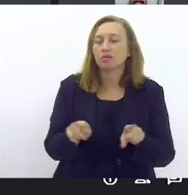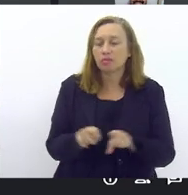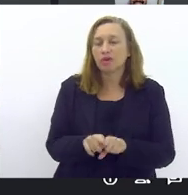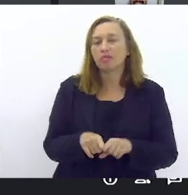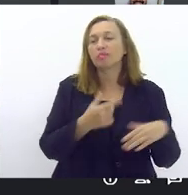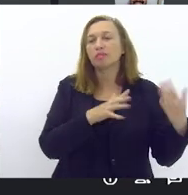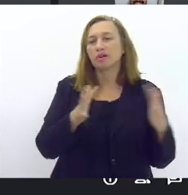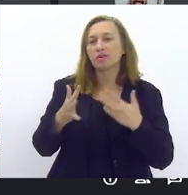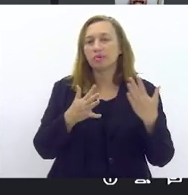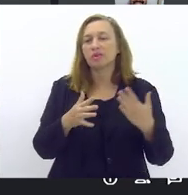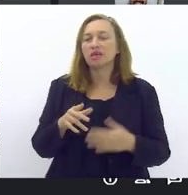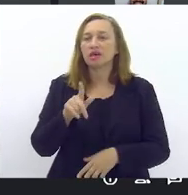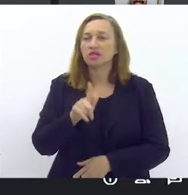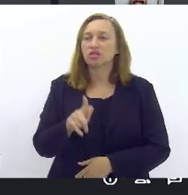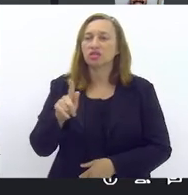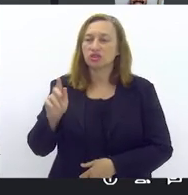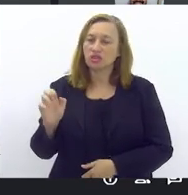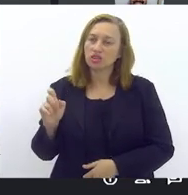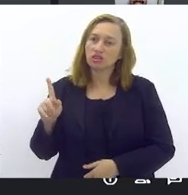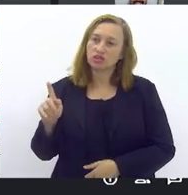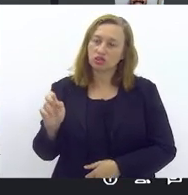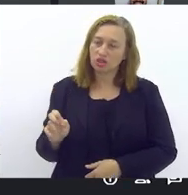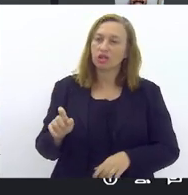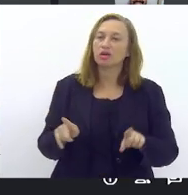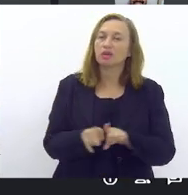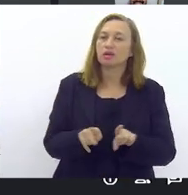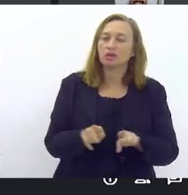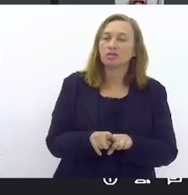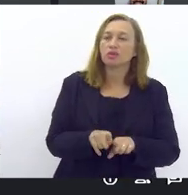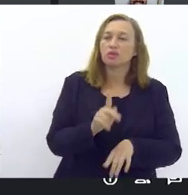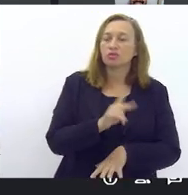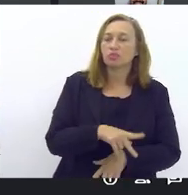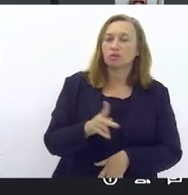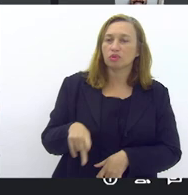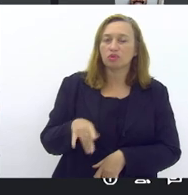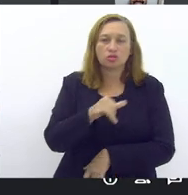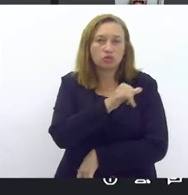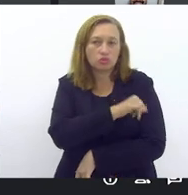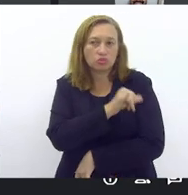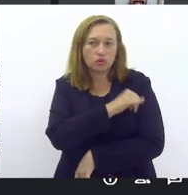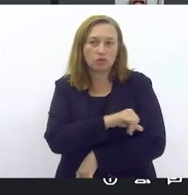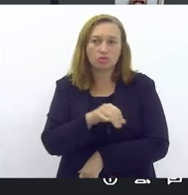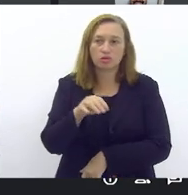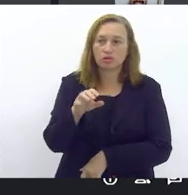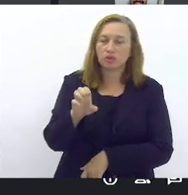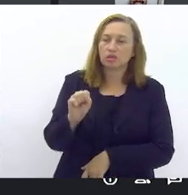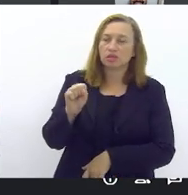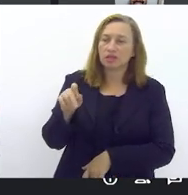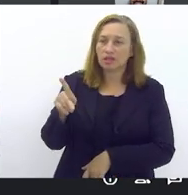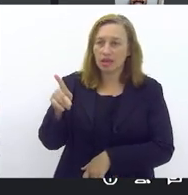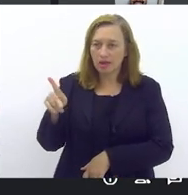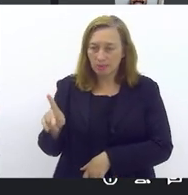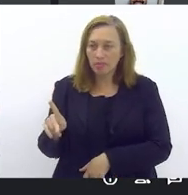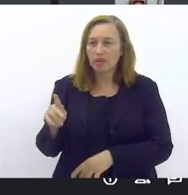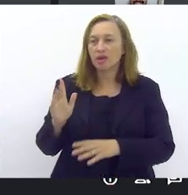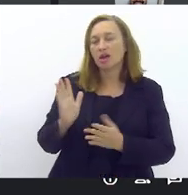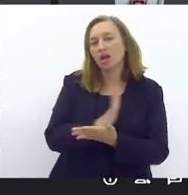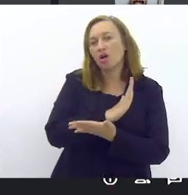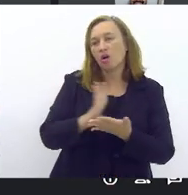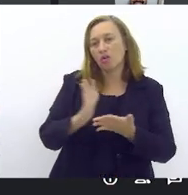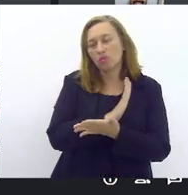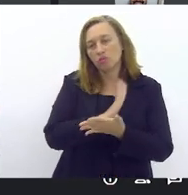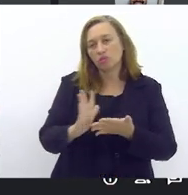saudar a GG, quero saudar as profissionais da educação do Rio, lá do CEP, que eu participei algumas vezes